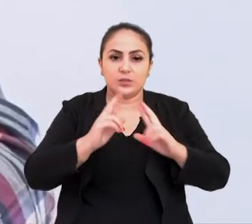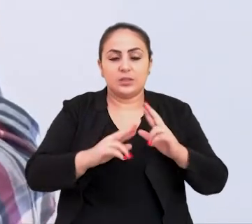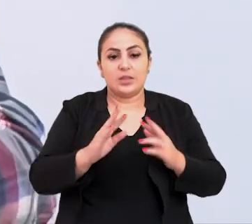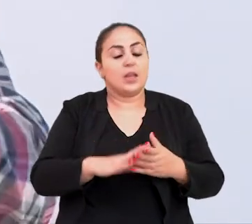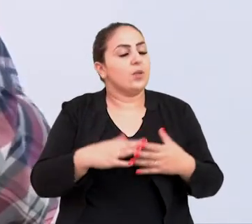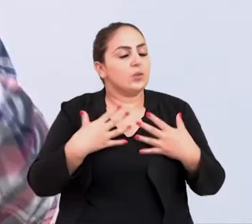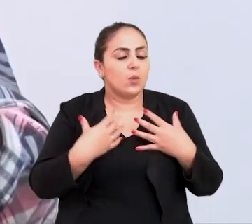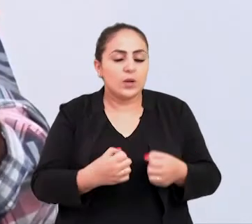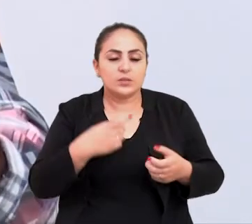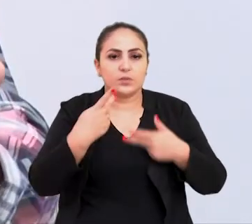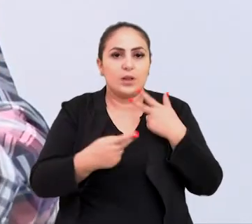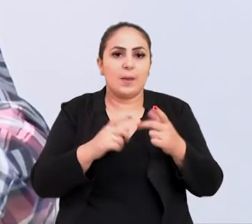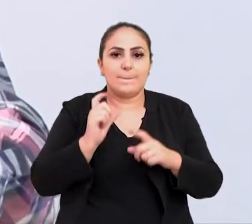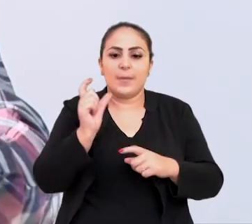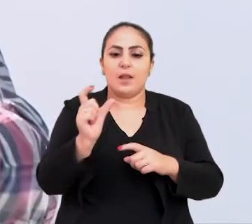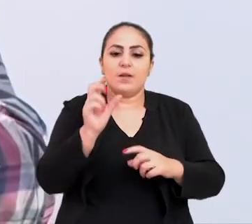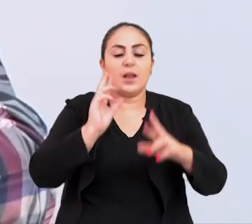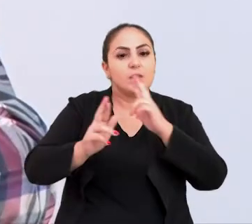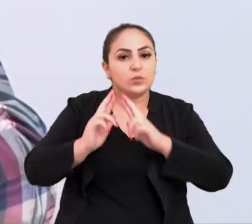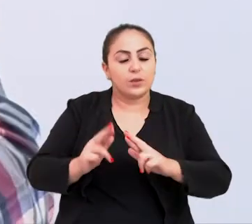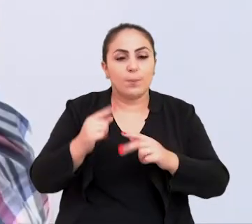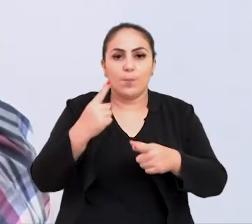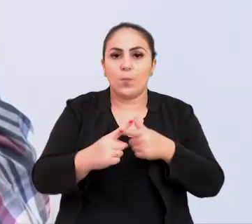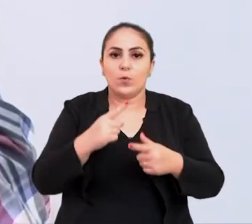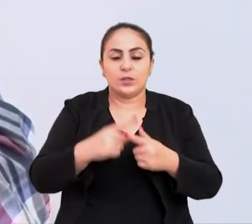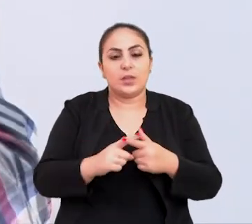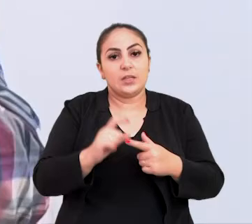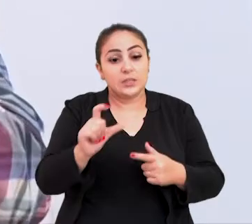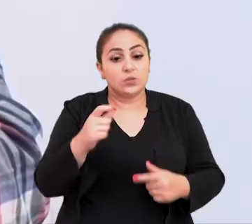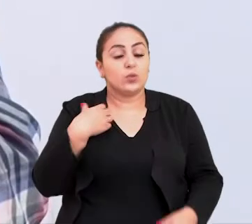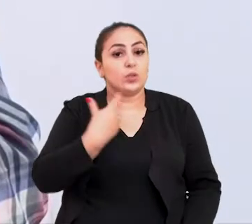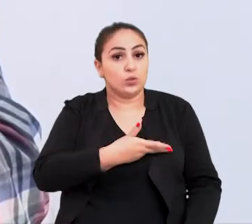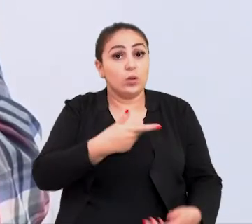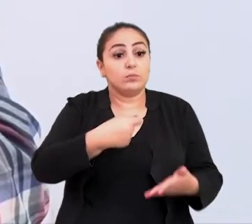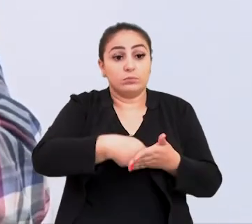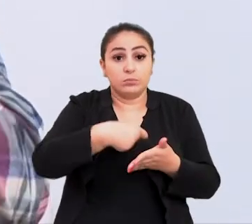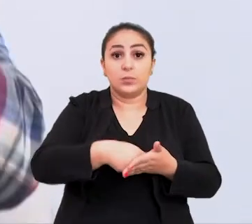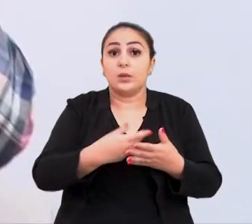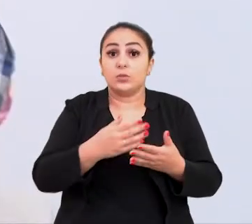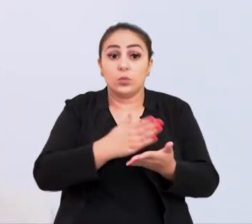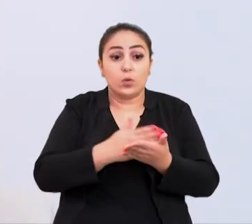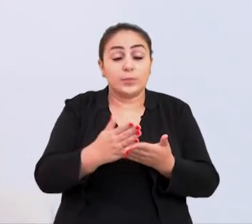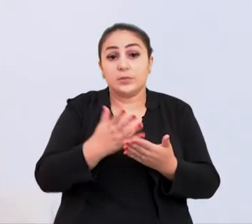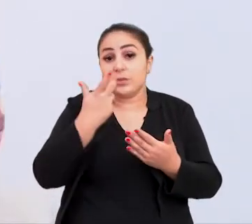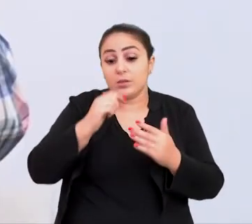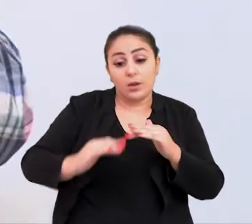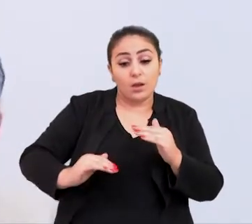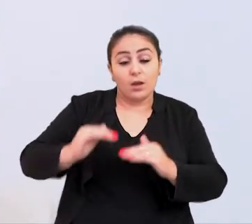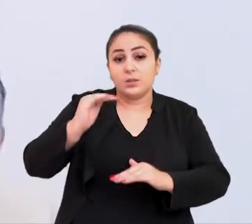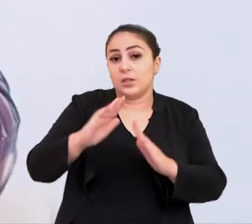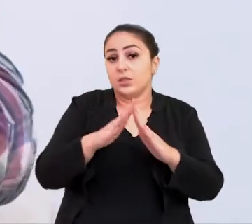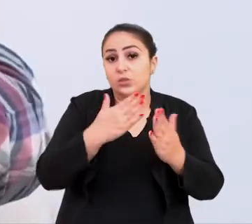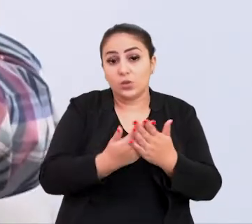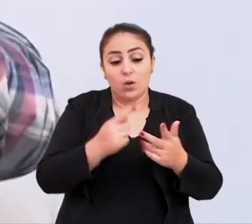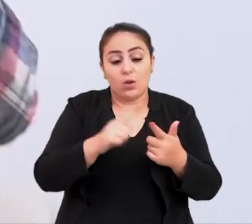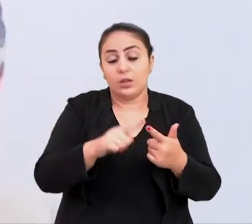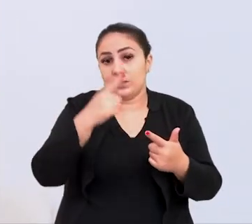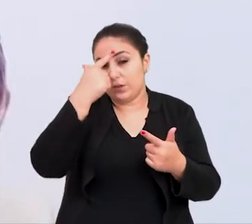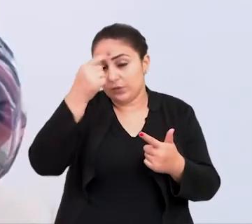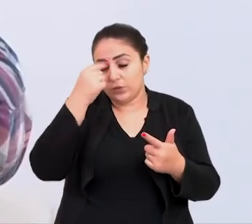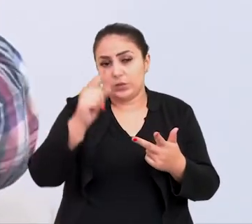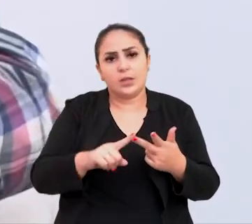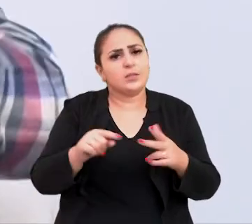em resultado. Eu não me canso de dizer da palavra resultado, porque é isso que a gente é cobrado desde criança, na escola,